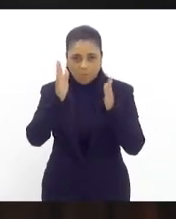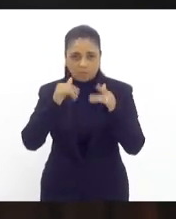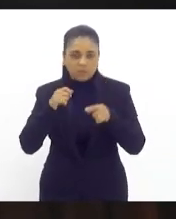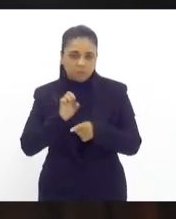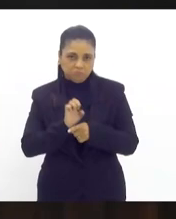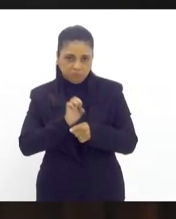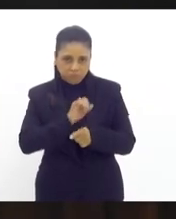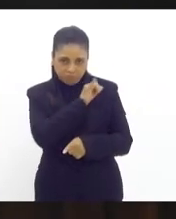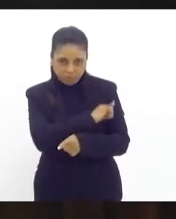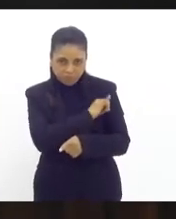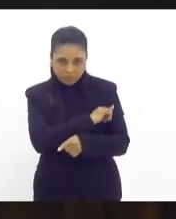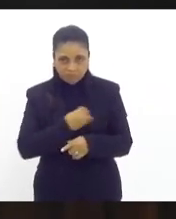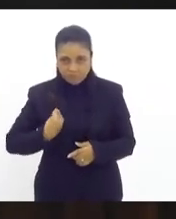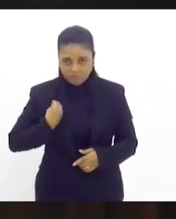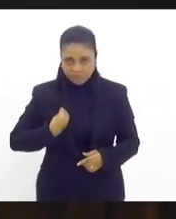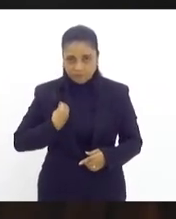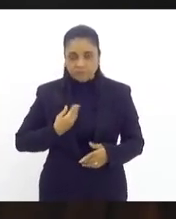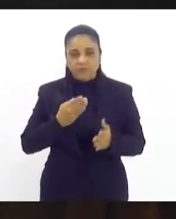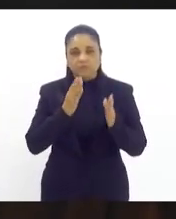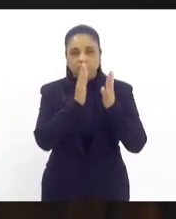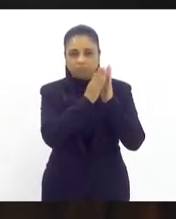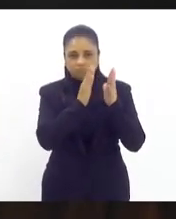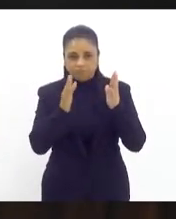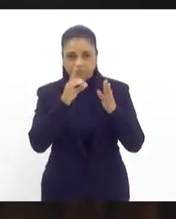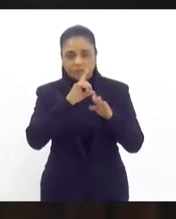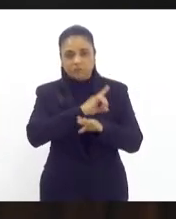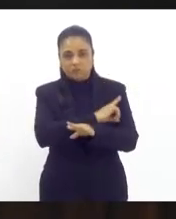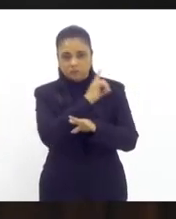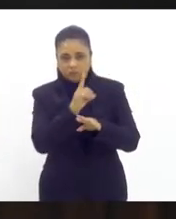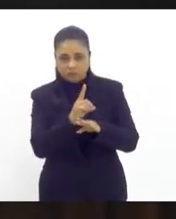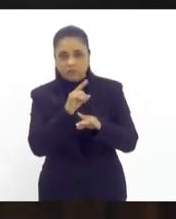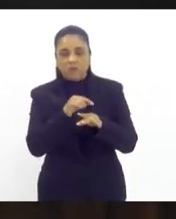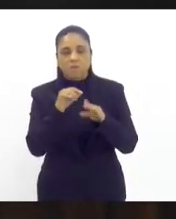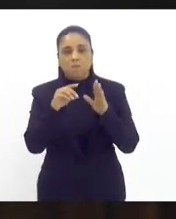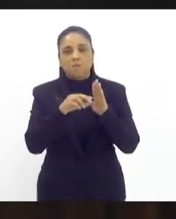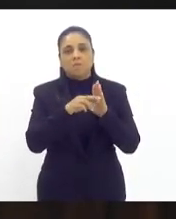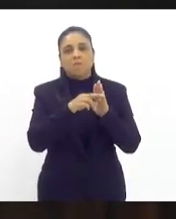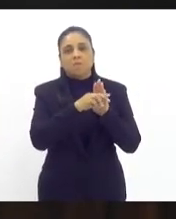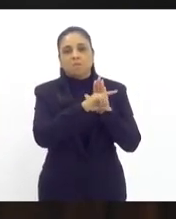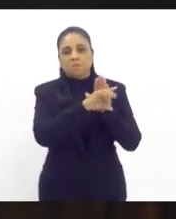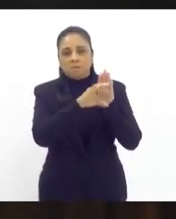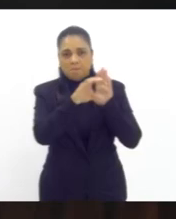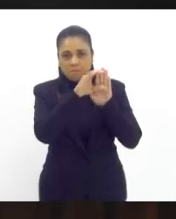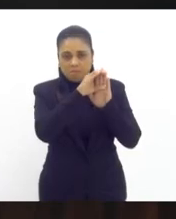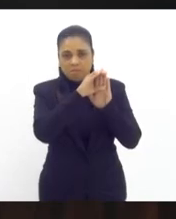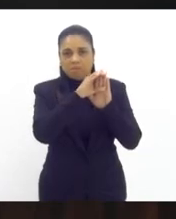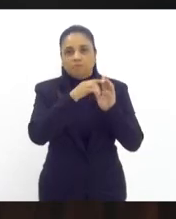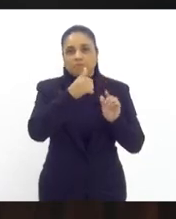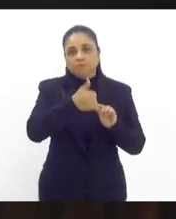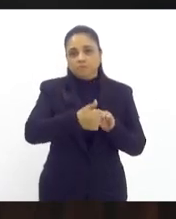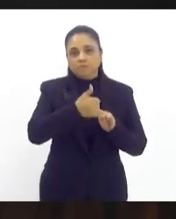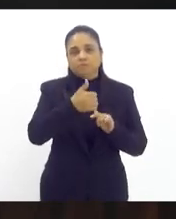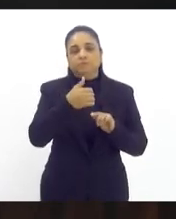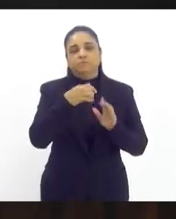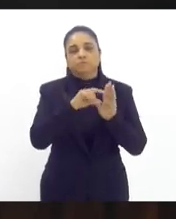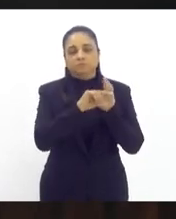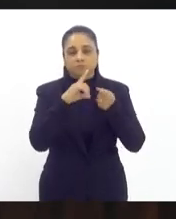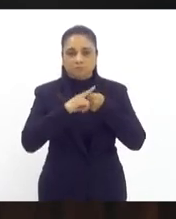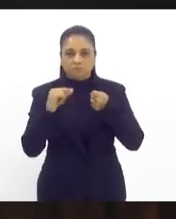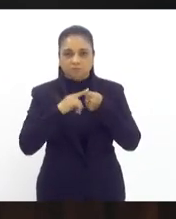a não ser incluído na hora do dia de acordo com um parágrafo primeiro do artigo 47 do Regimento Interno